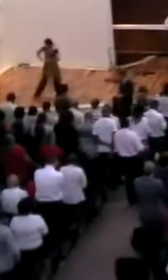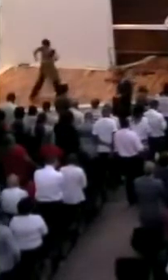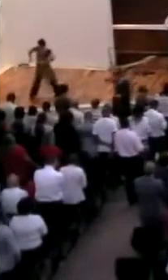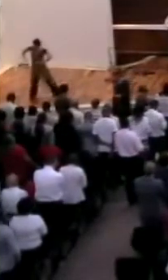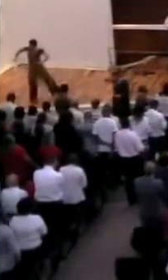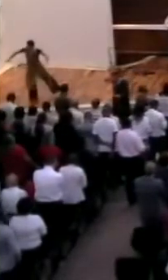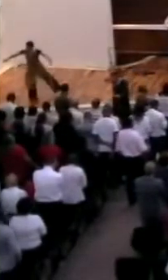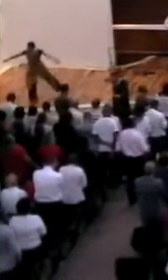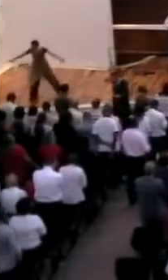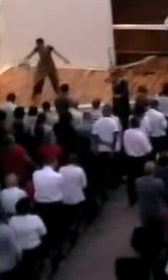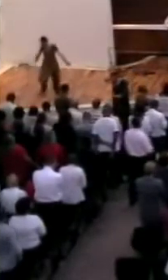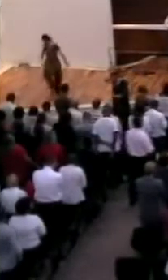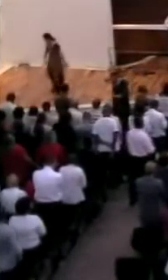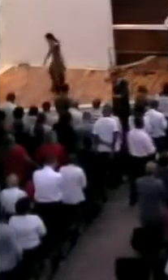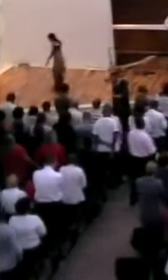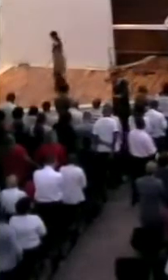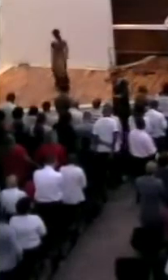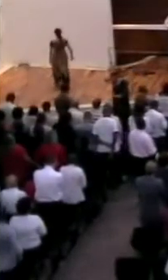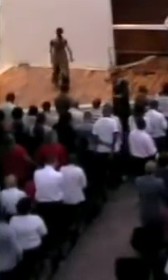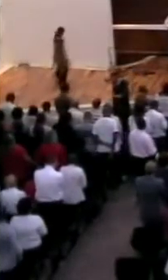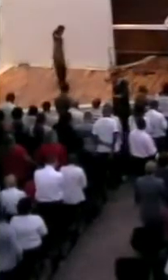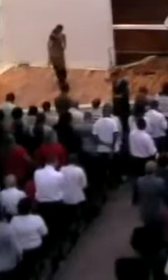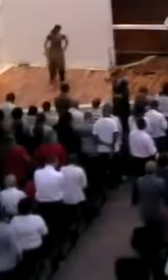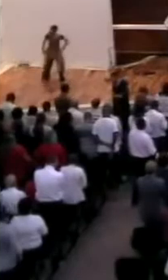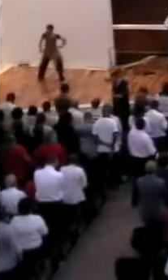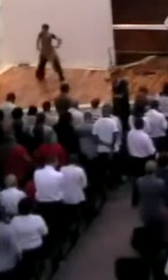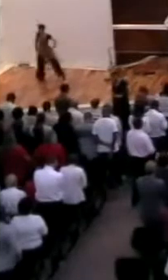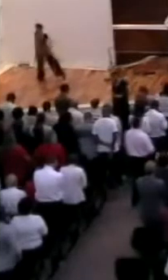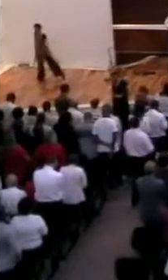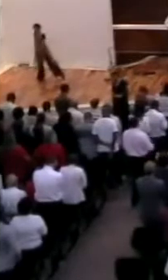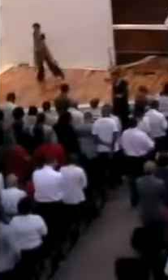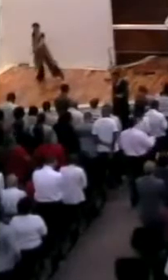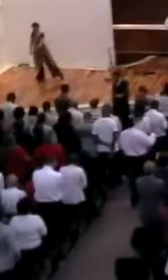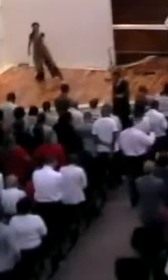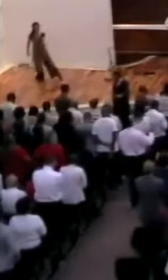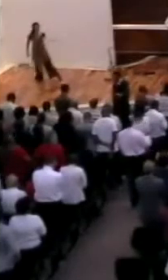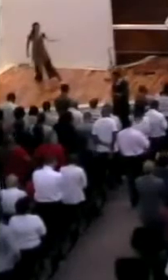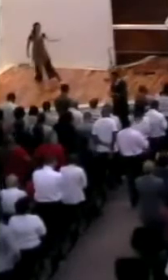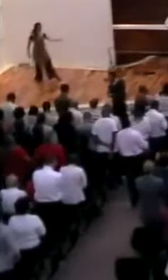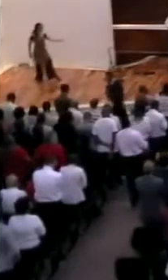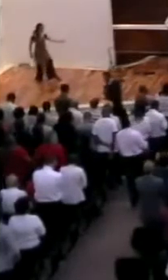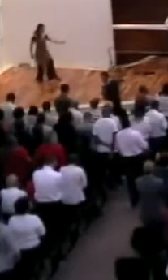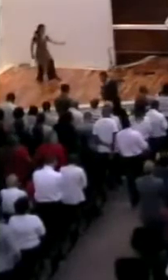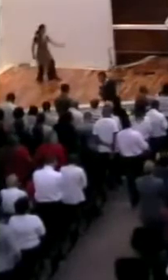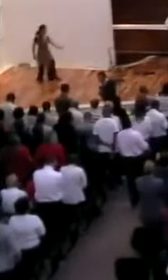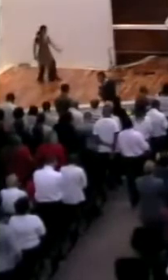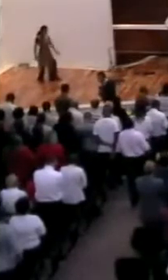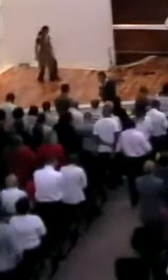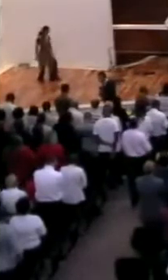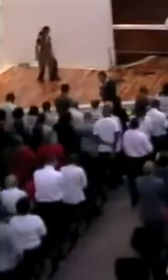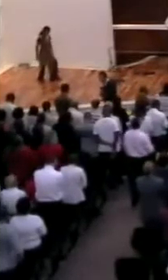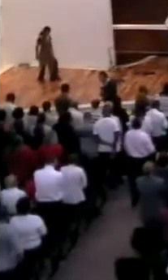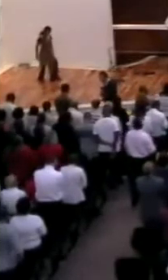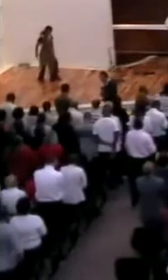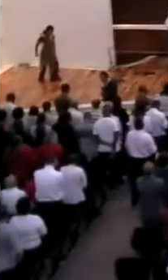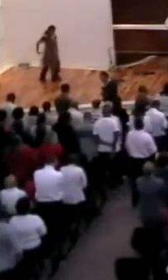momento. Ou parece que o mar não vai se abrir. Isso vai passar, viu?